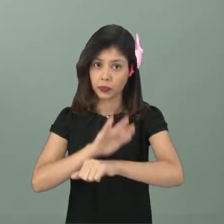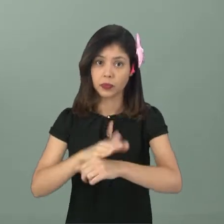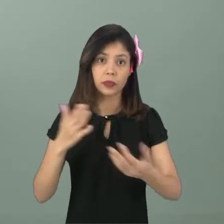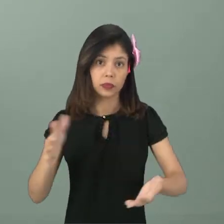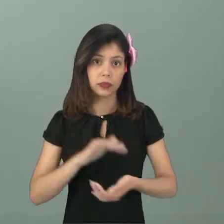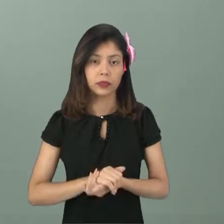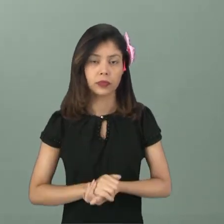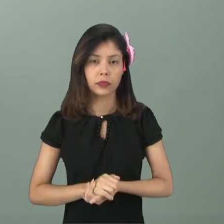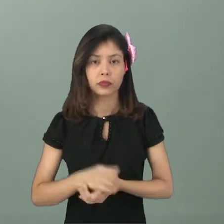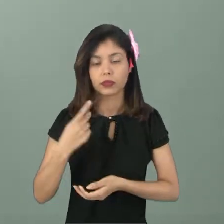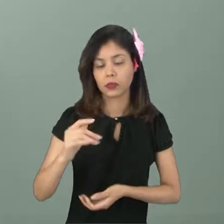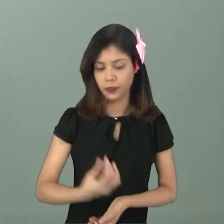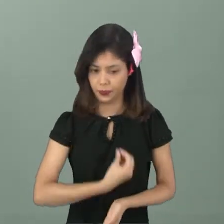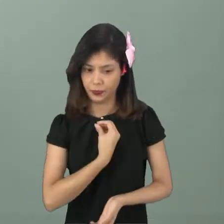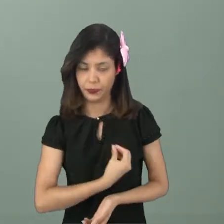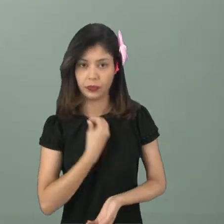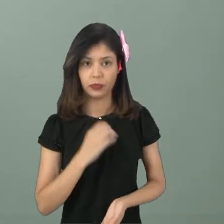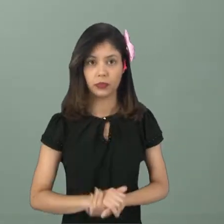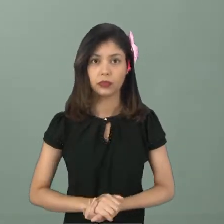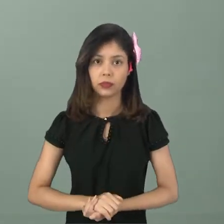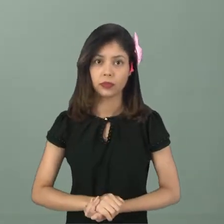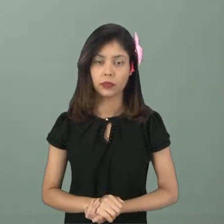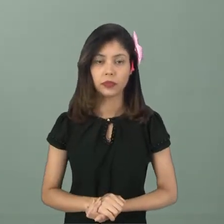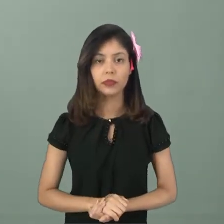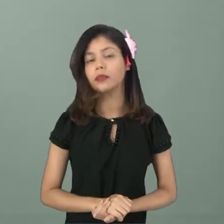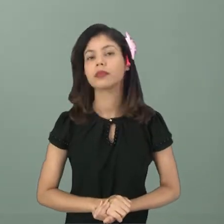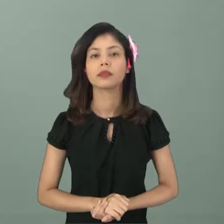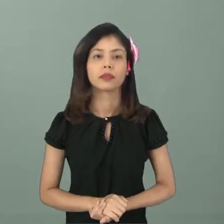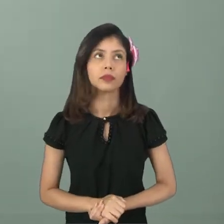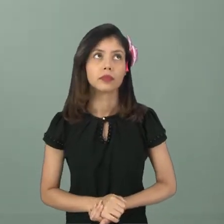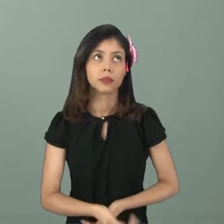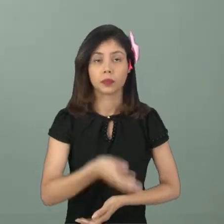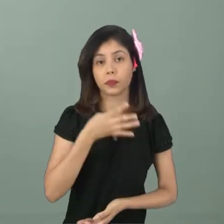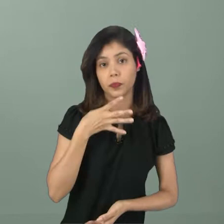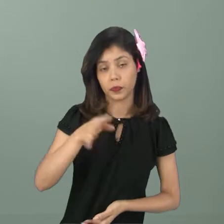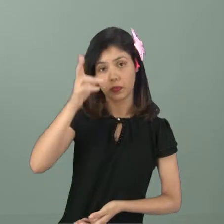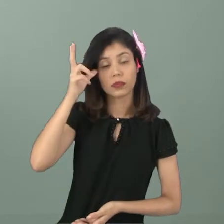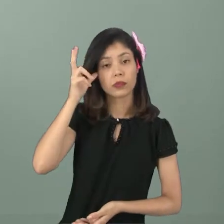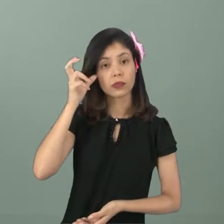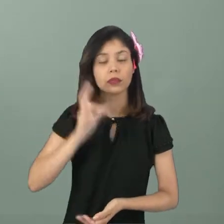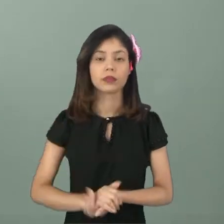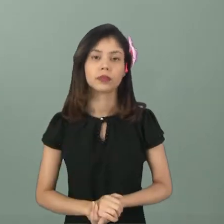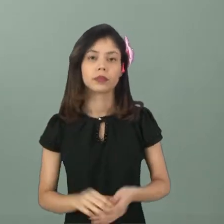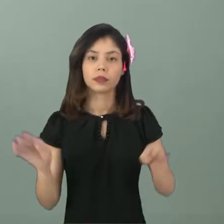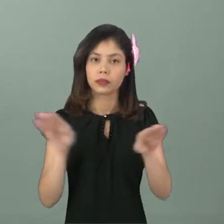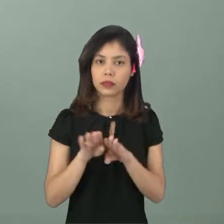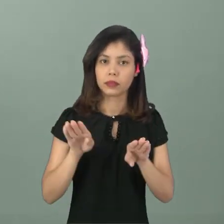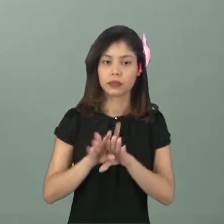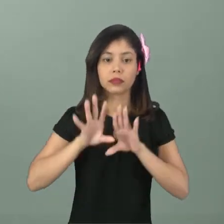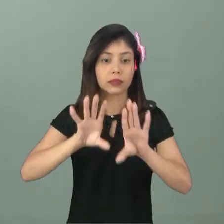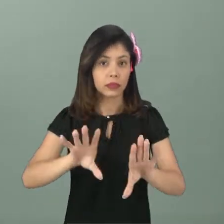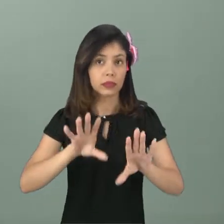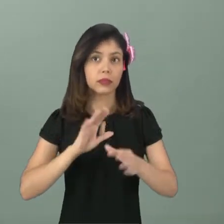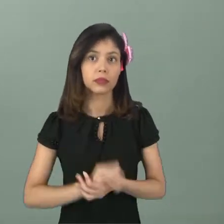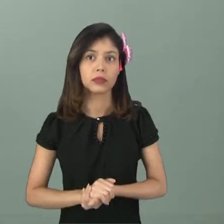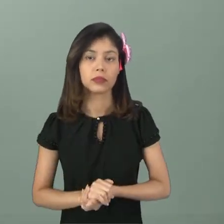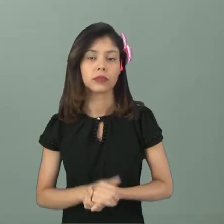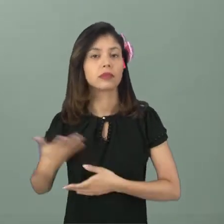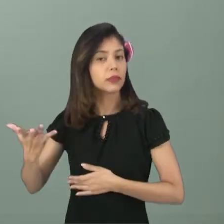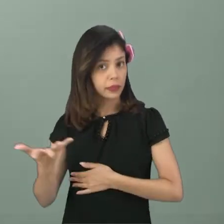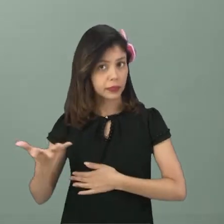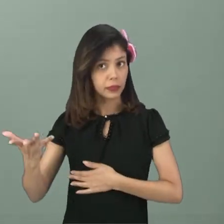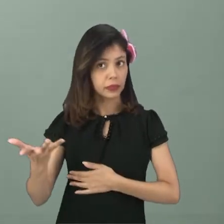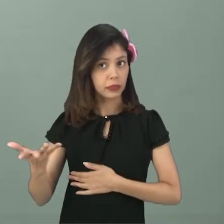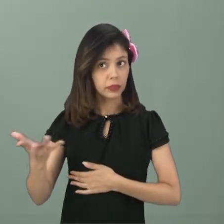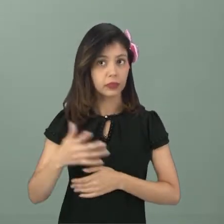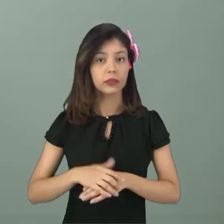ajudá-los, né, na sua sobrevivência, na sua vivência. Esses conhecimentos também são